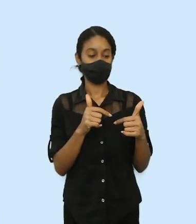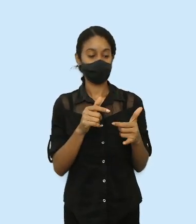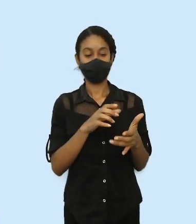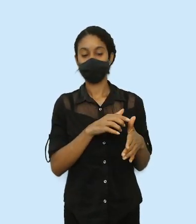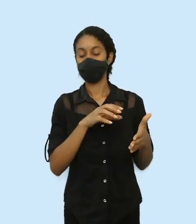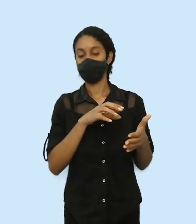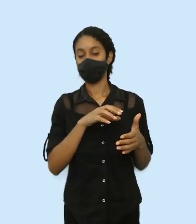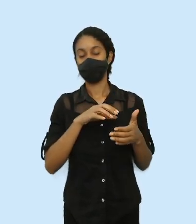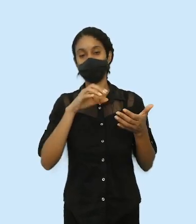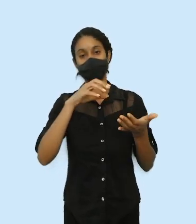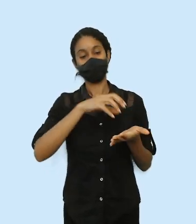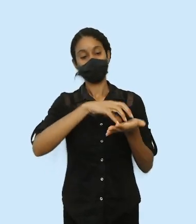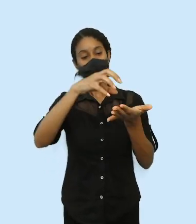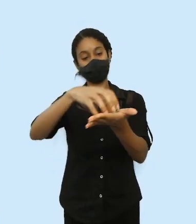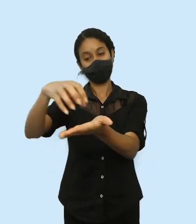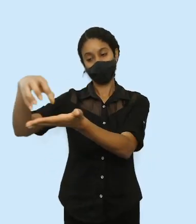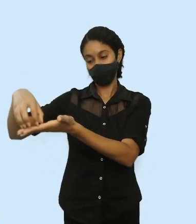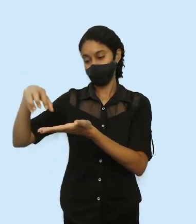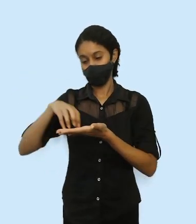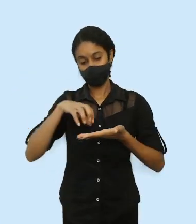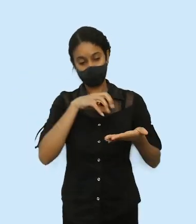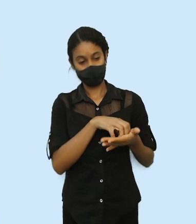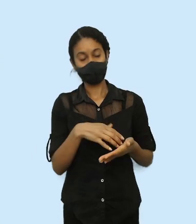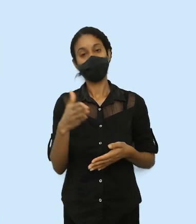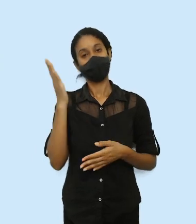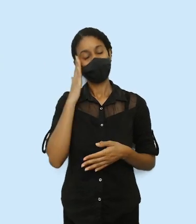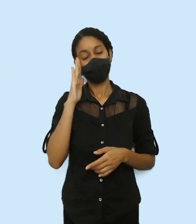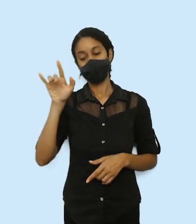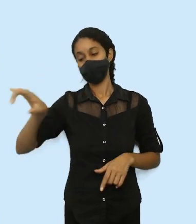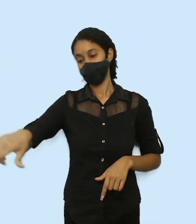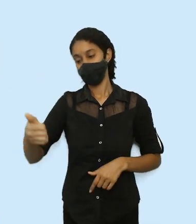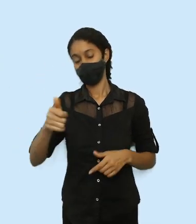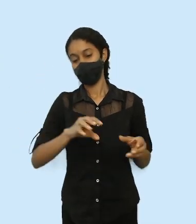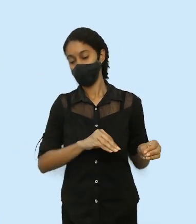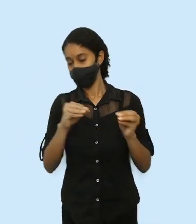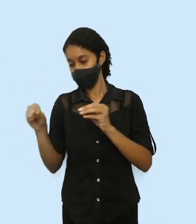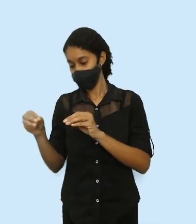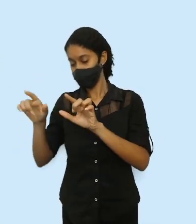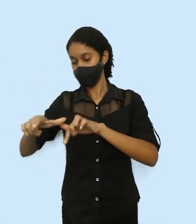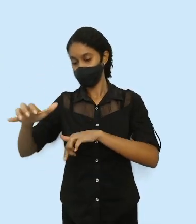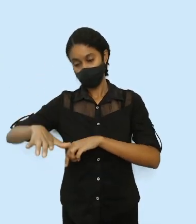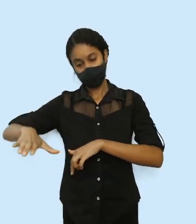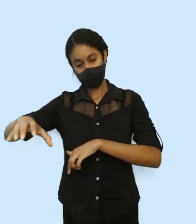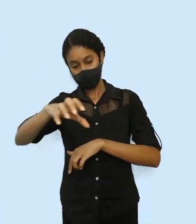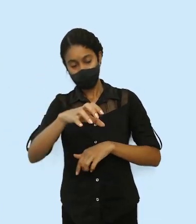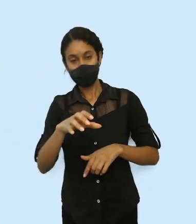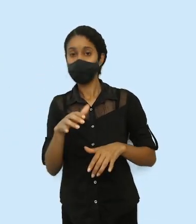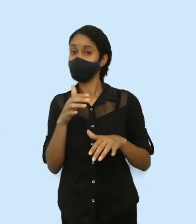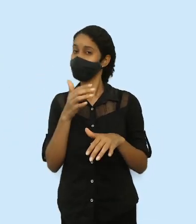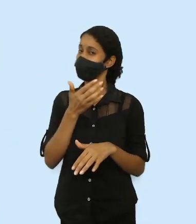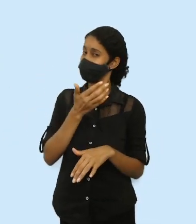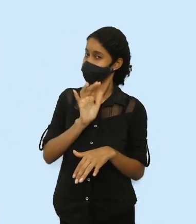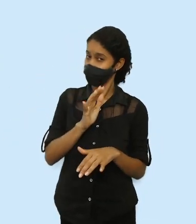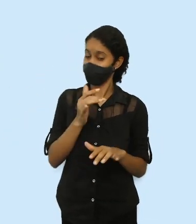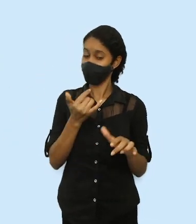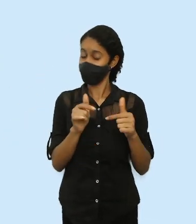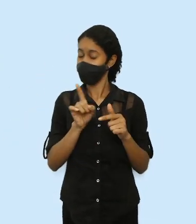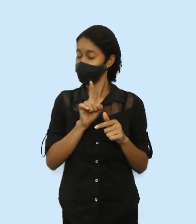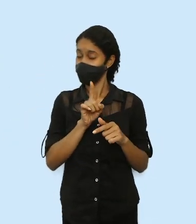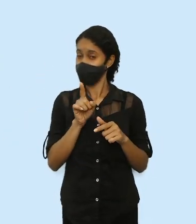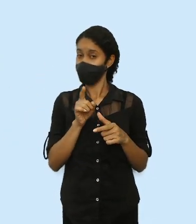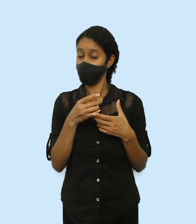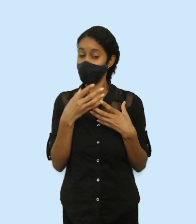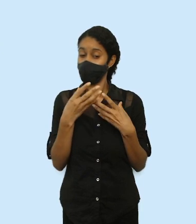vou para outra. Se de repente eu consigo entender que uma área é melhor do que essa, eu vou para outra. Mais ou menos. Os trabalhadores não têm